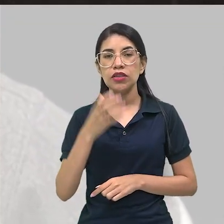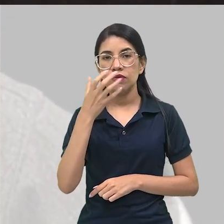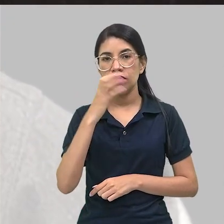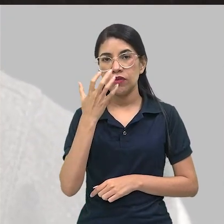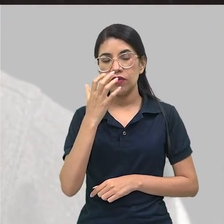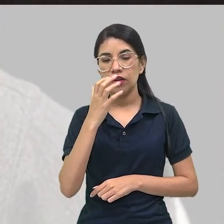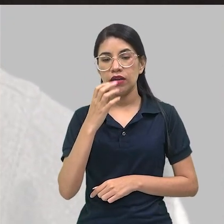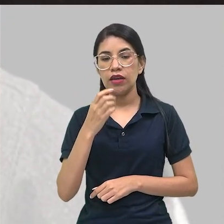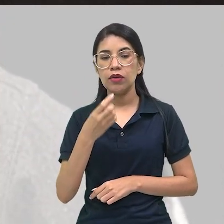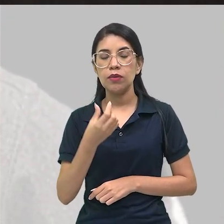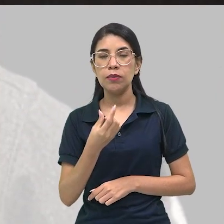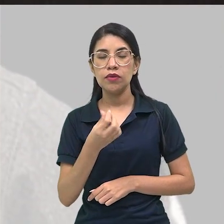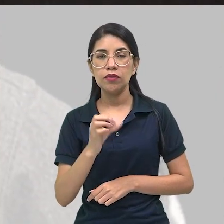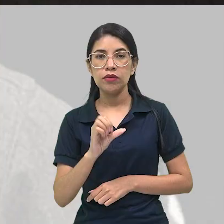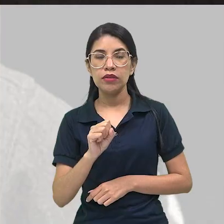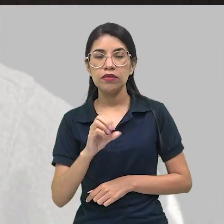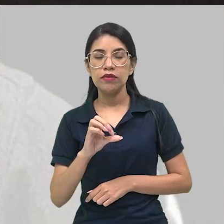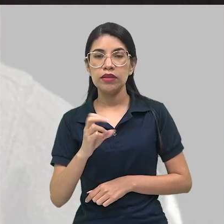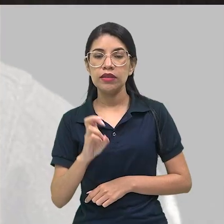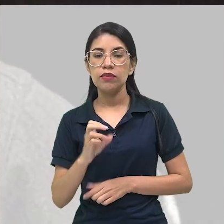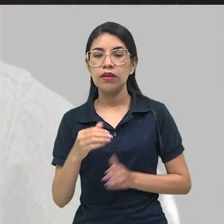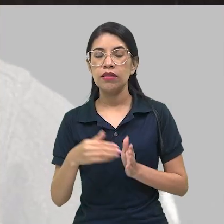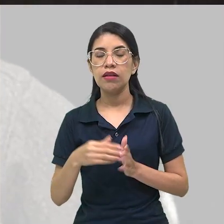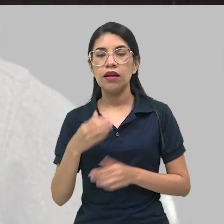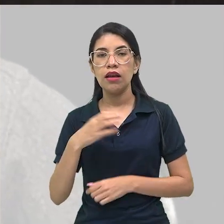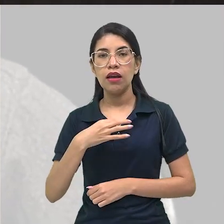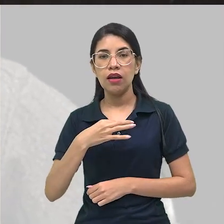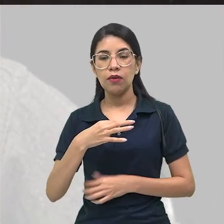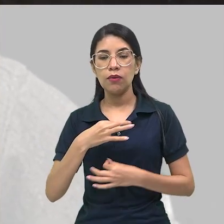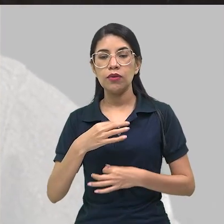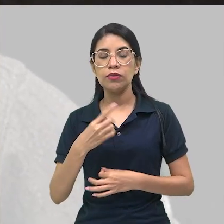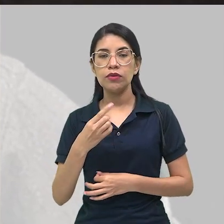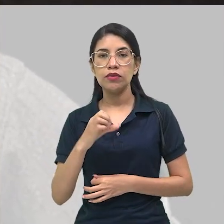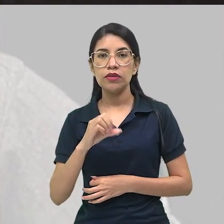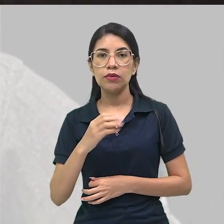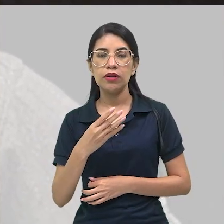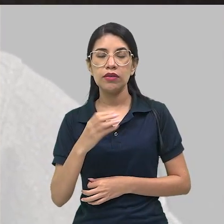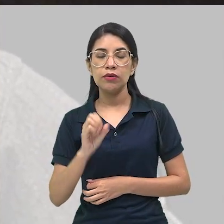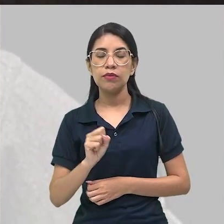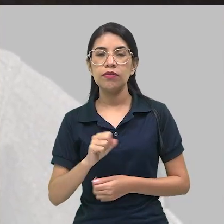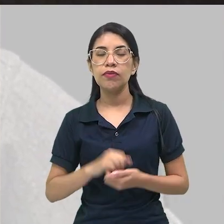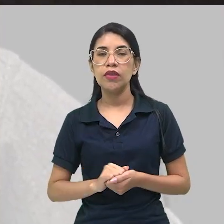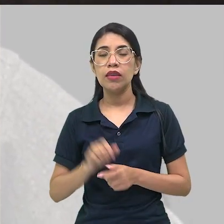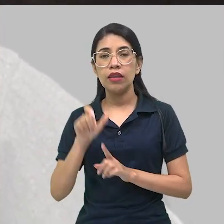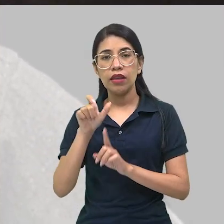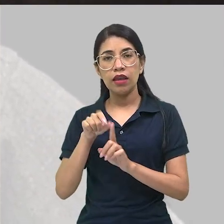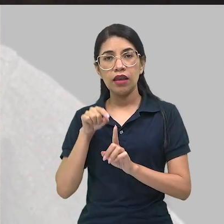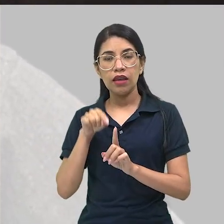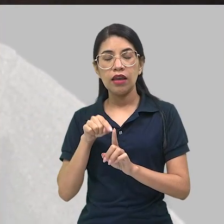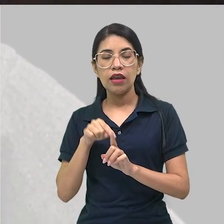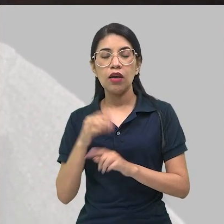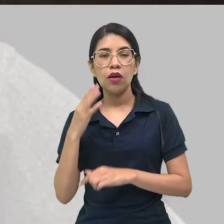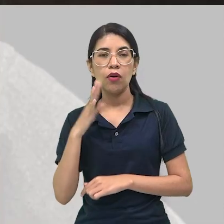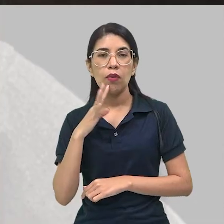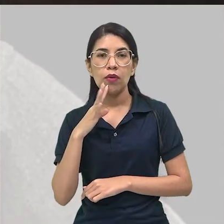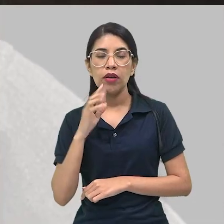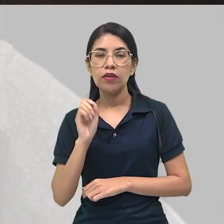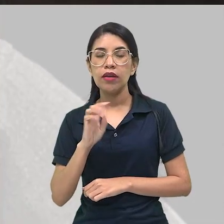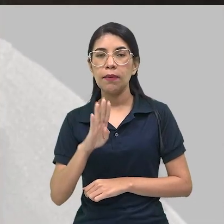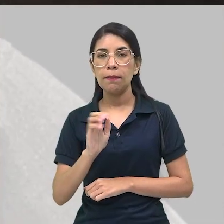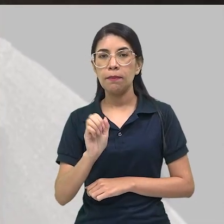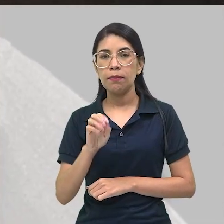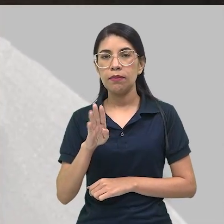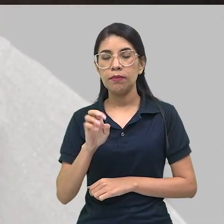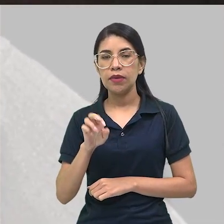1895 a 16 de agosto de 1948. George Herman Babe Ruth Jr., mais conhecido como Babe